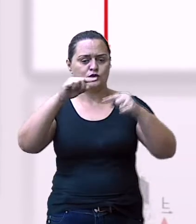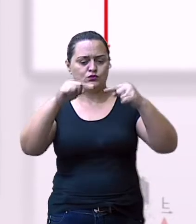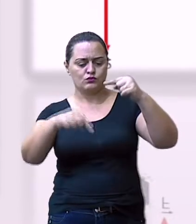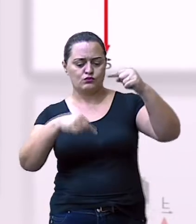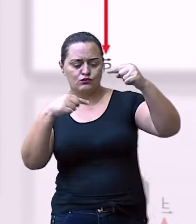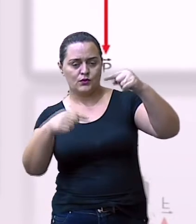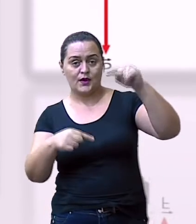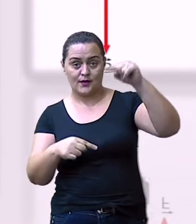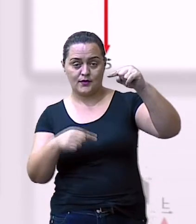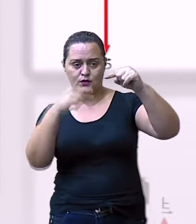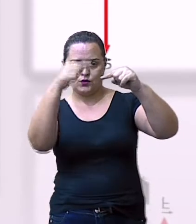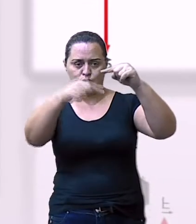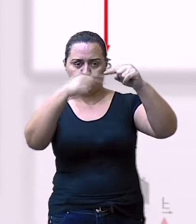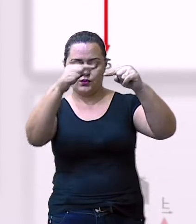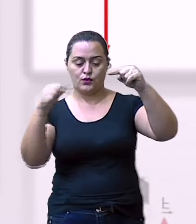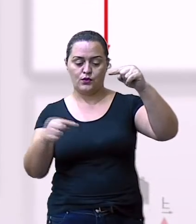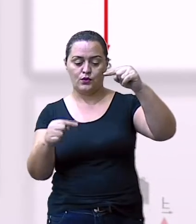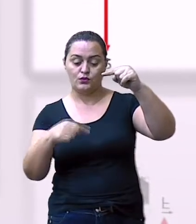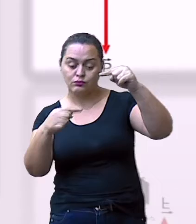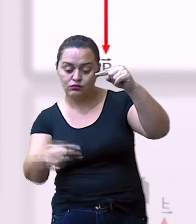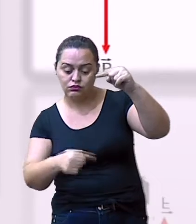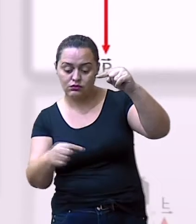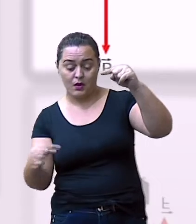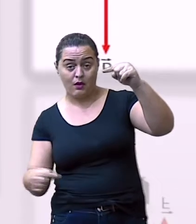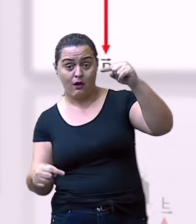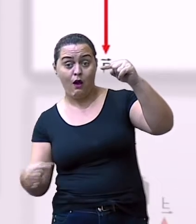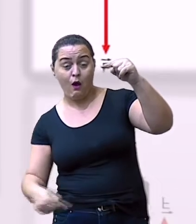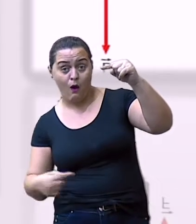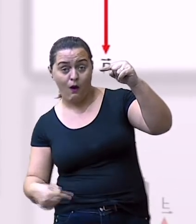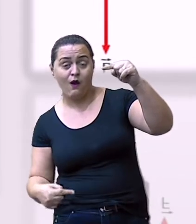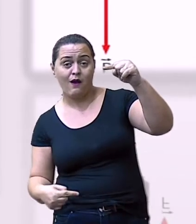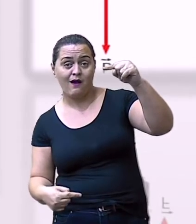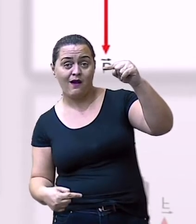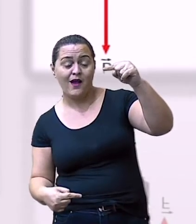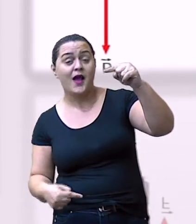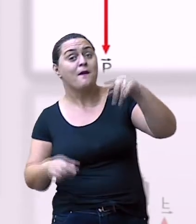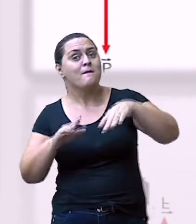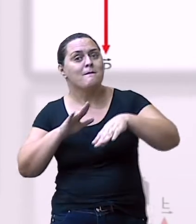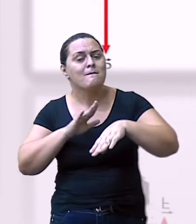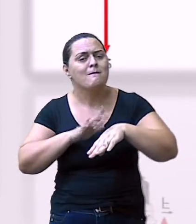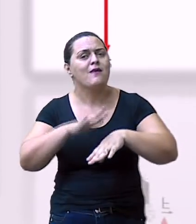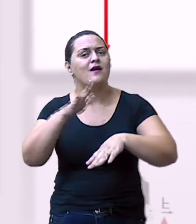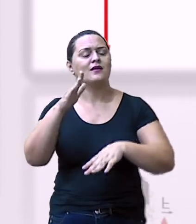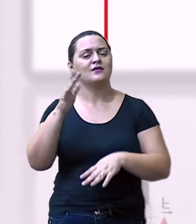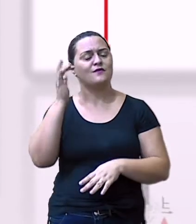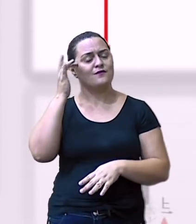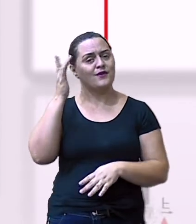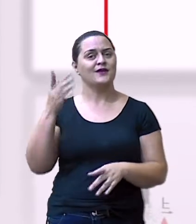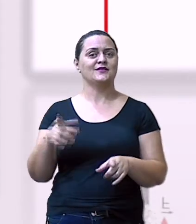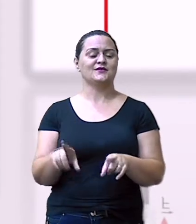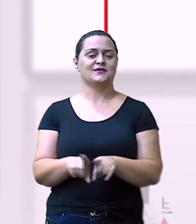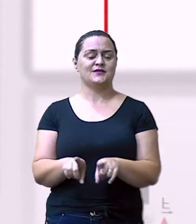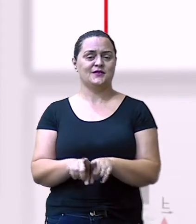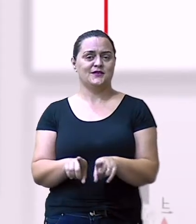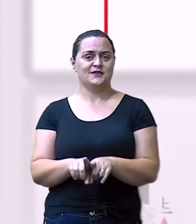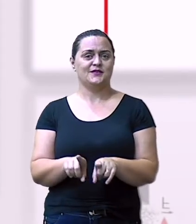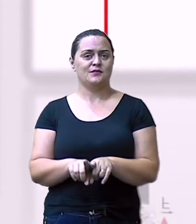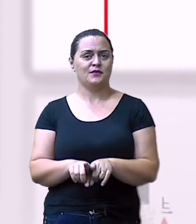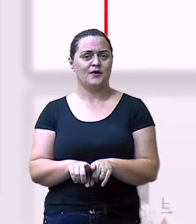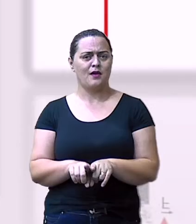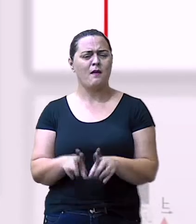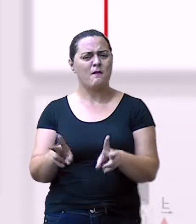irá reduzir pela metade a força que já foi reduzida na metade. Olha como